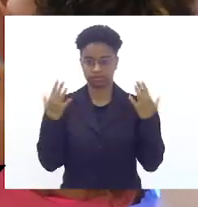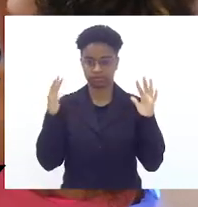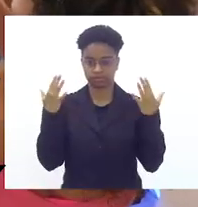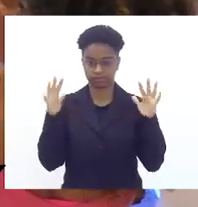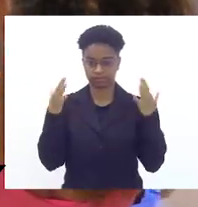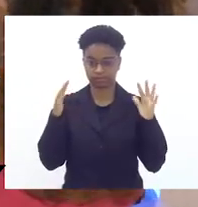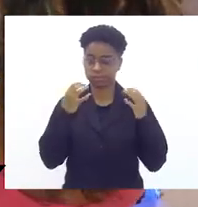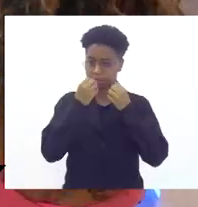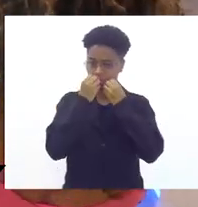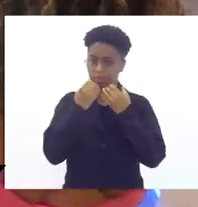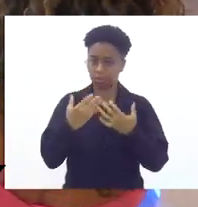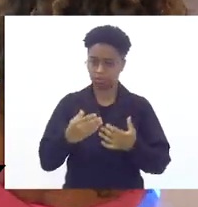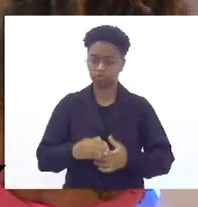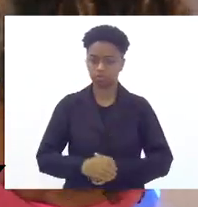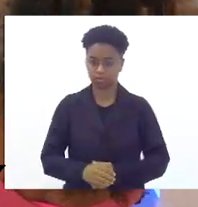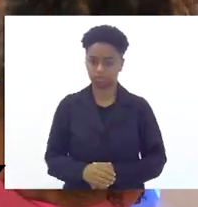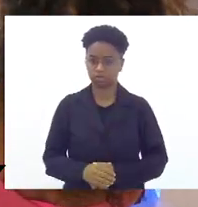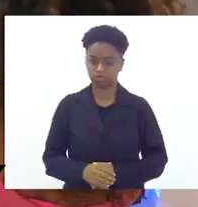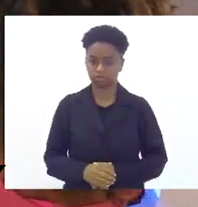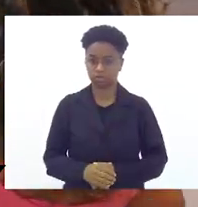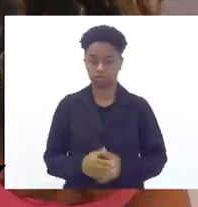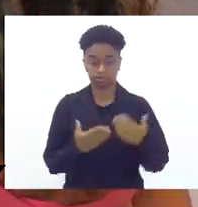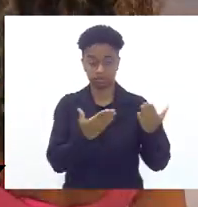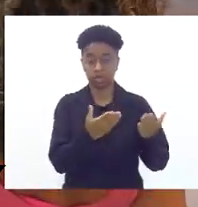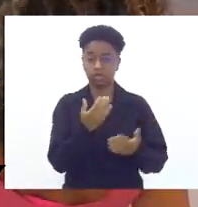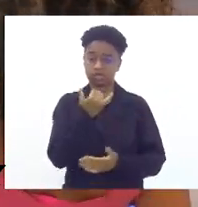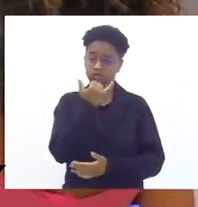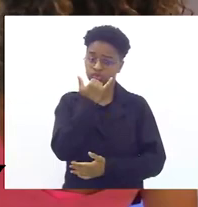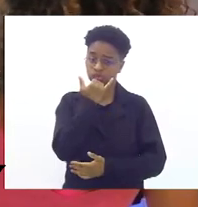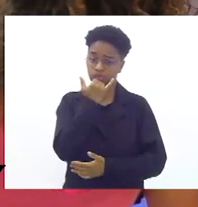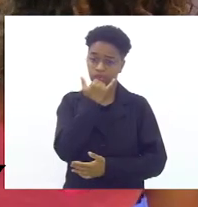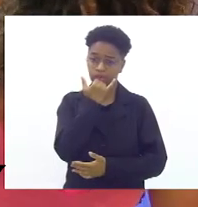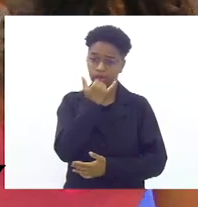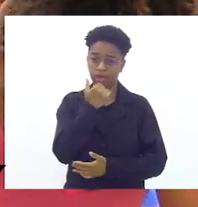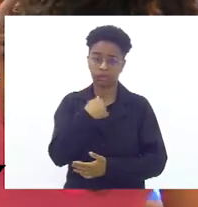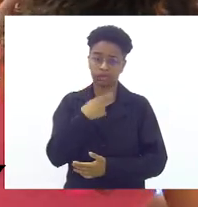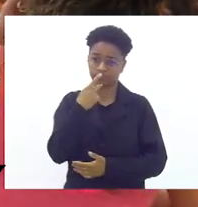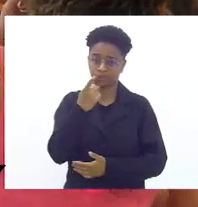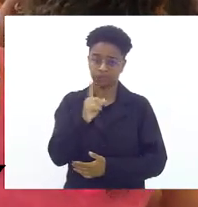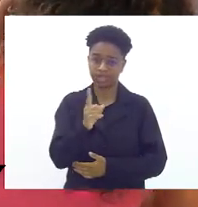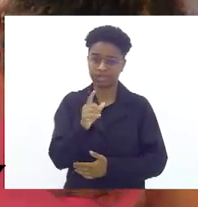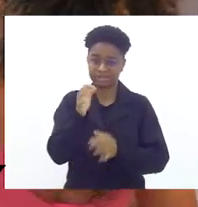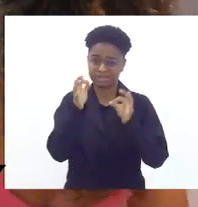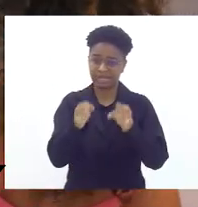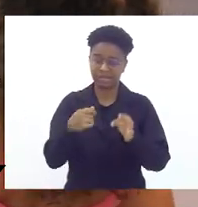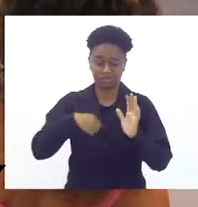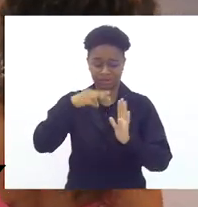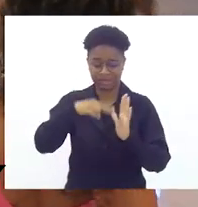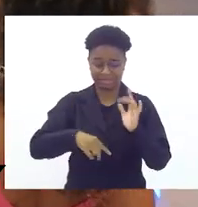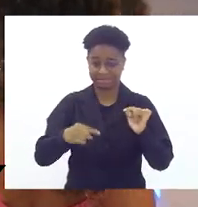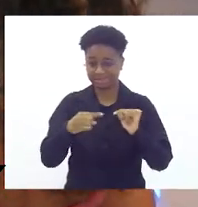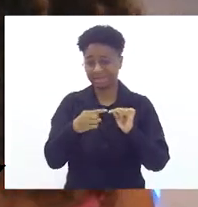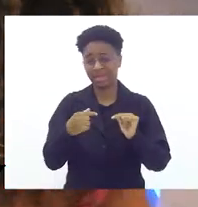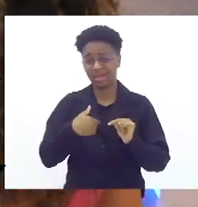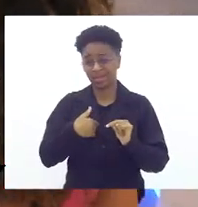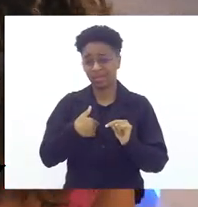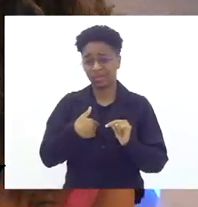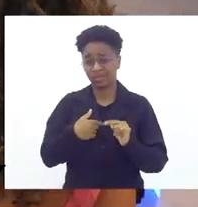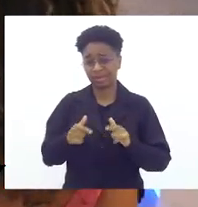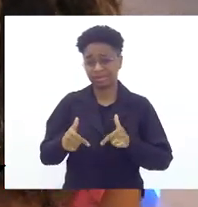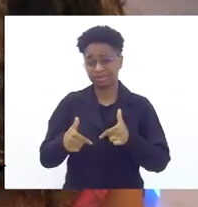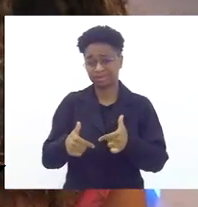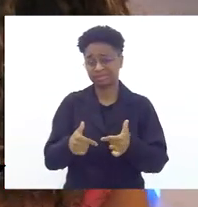muito bom Leninha desculpa aqui não ter dado crédito correto ali como é que tava aqui eu cometi uma injustiça